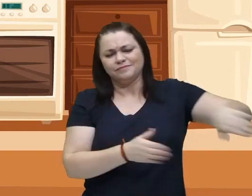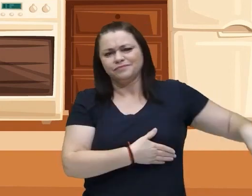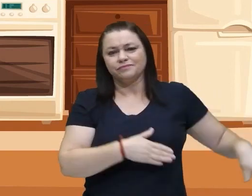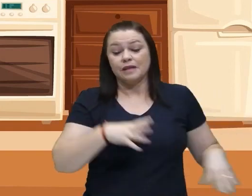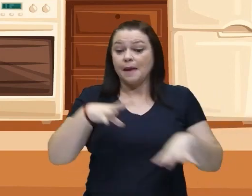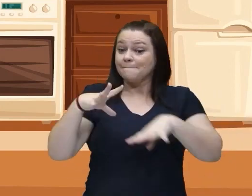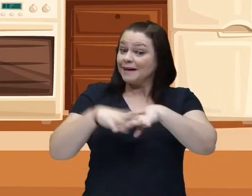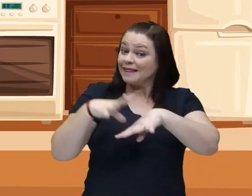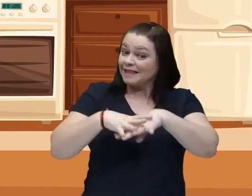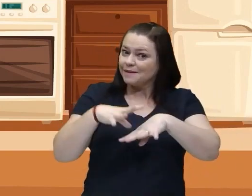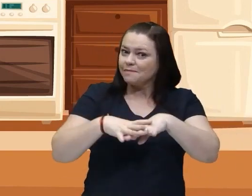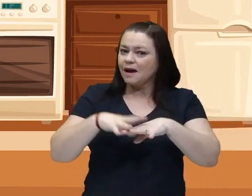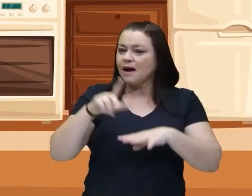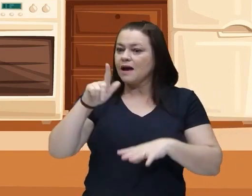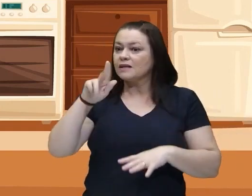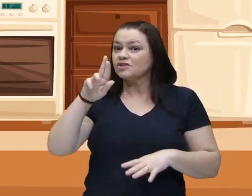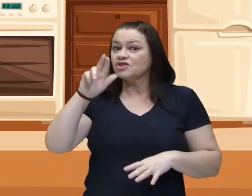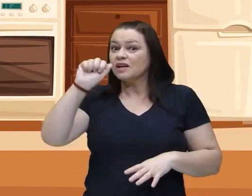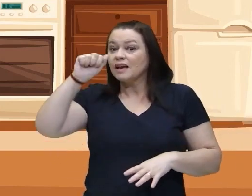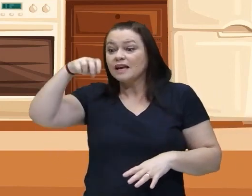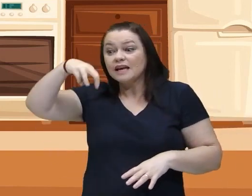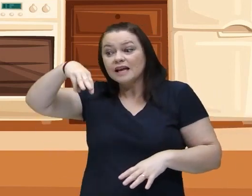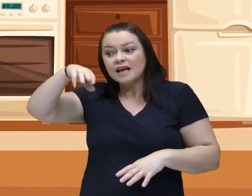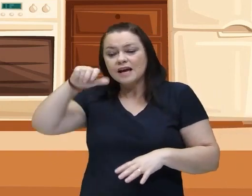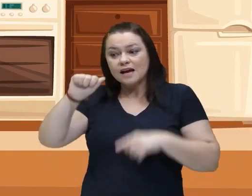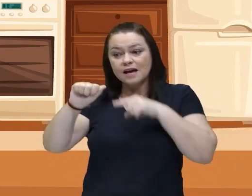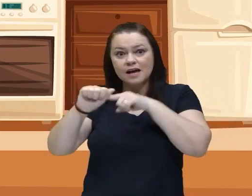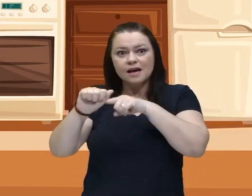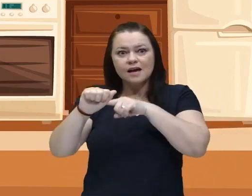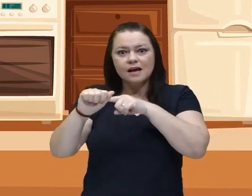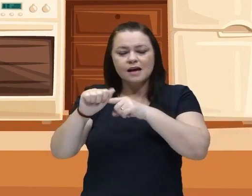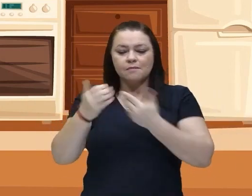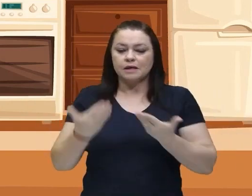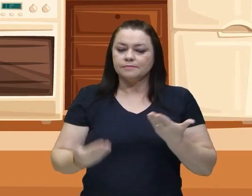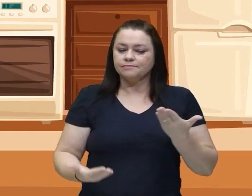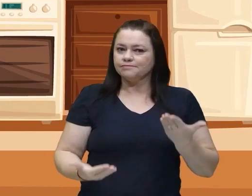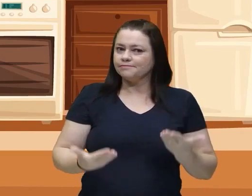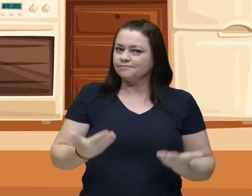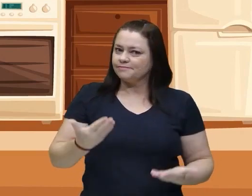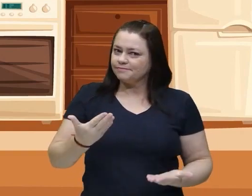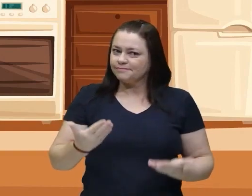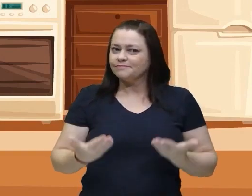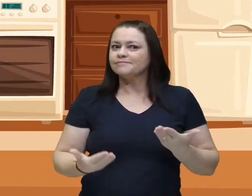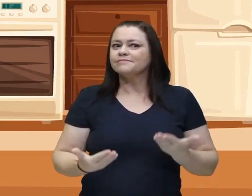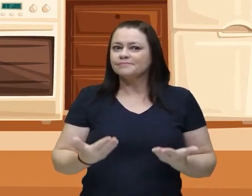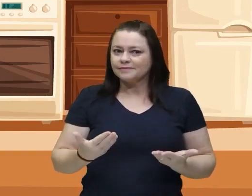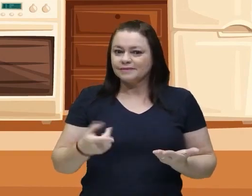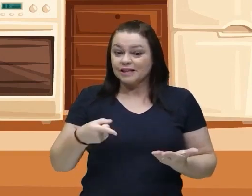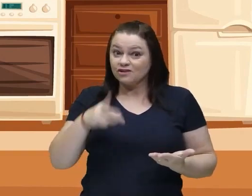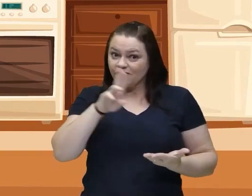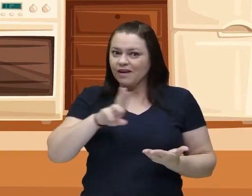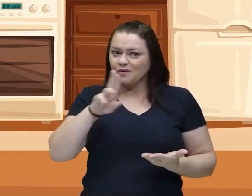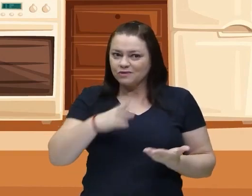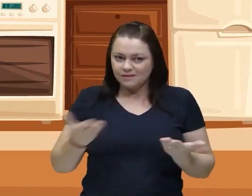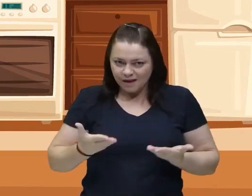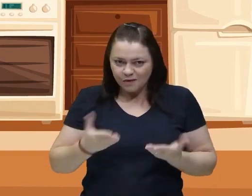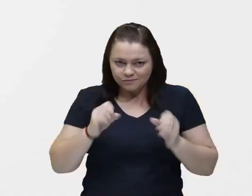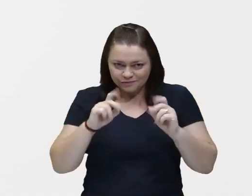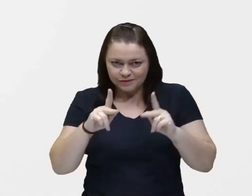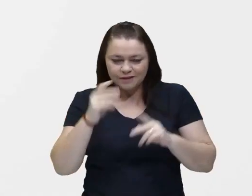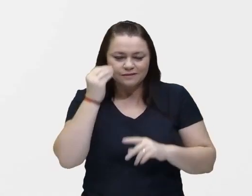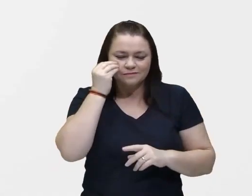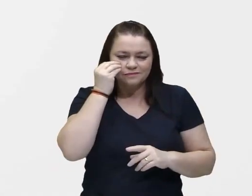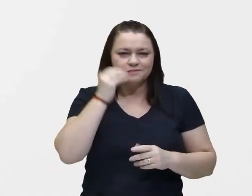A grama é a relva, o capim. O grama é a medida matemática que nós vamos trabalhar hoje, tá certo? Então, de olho na